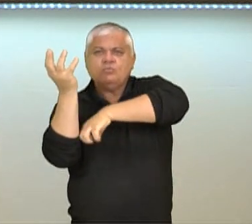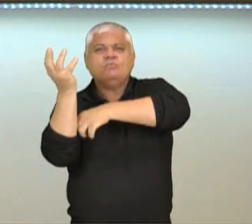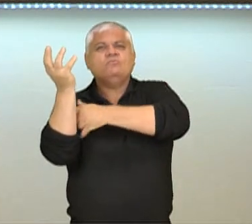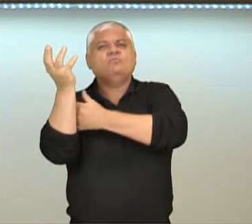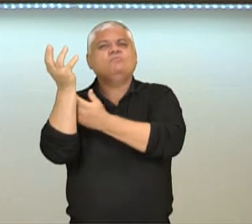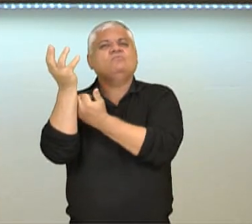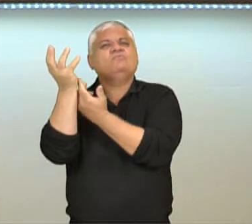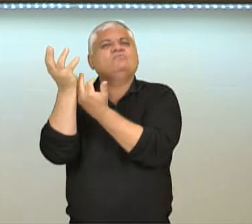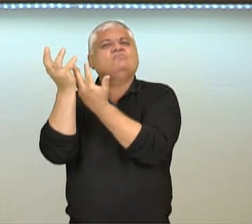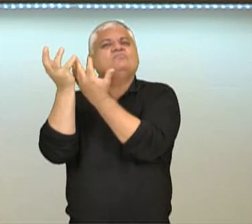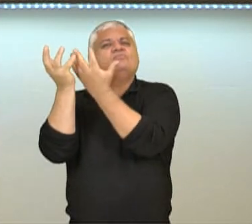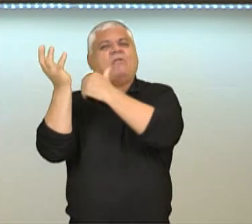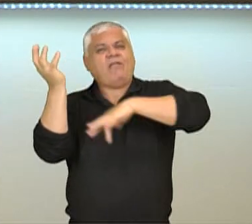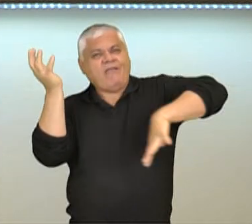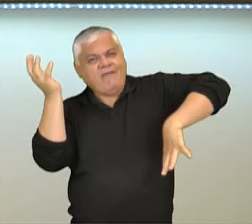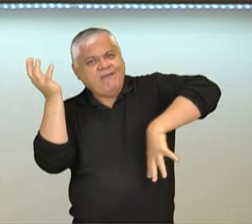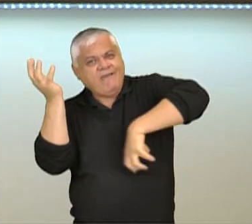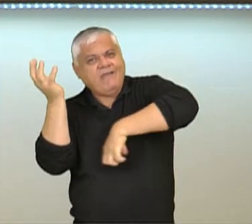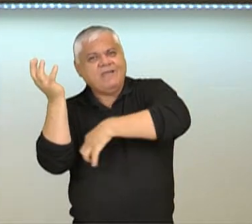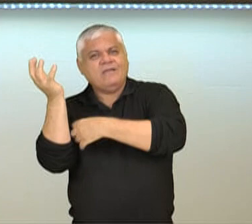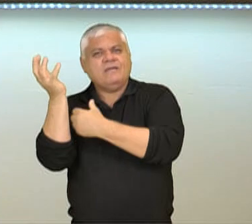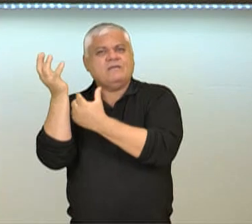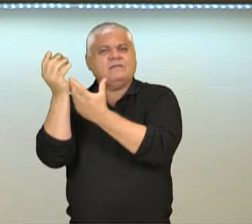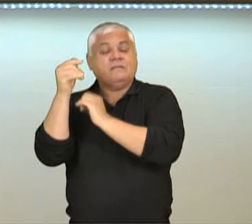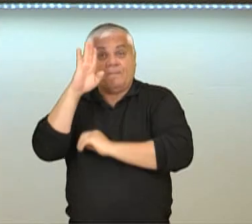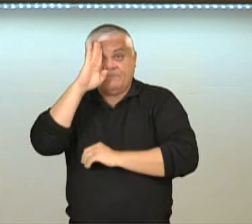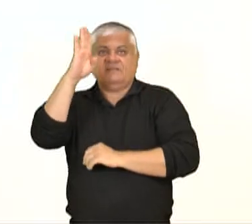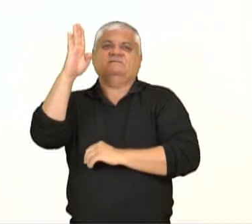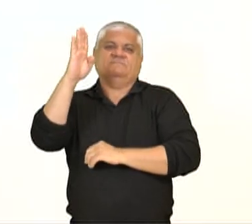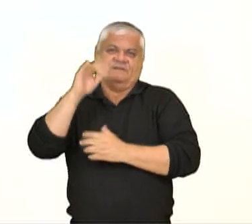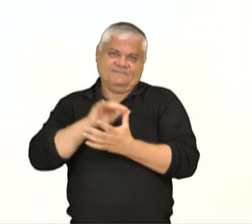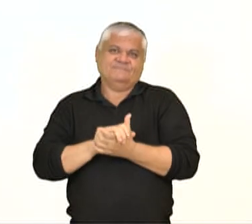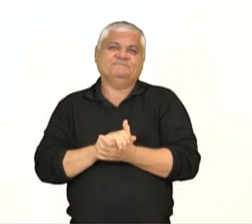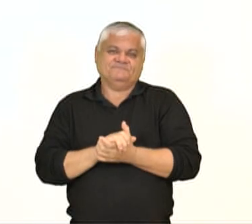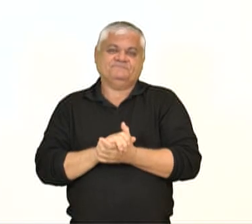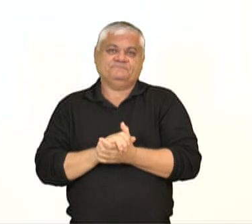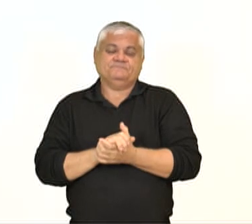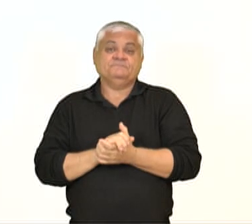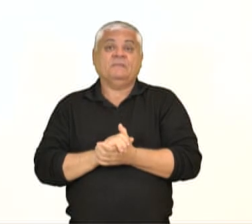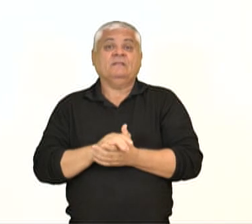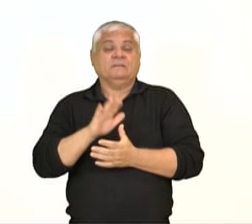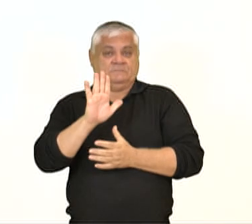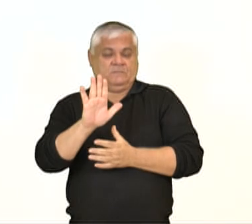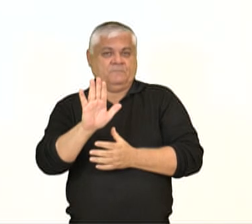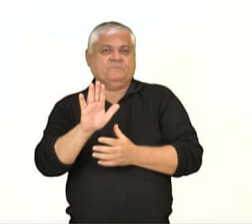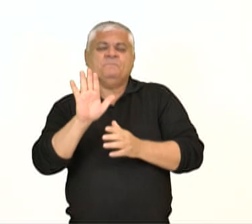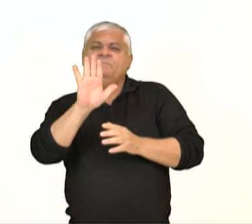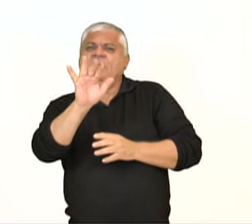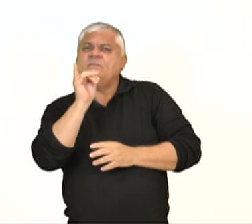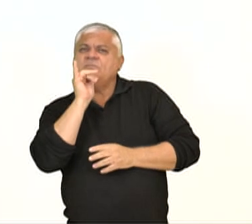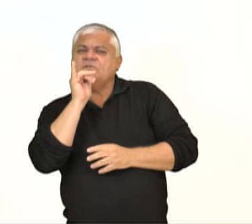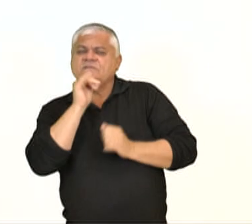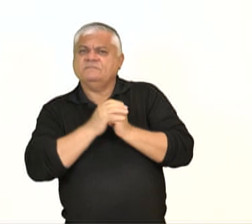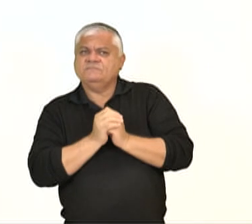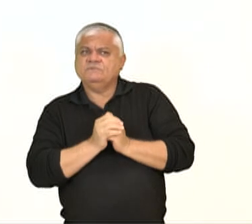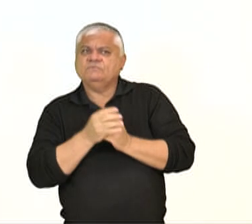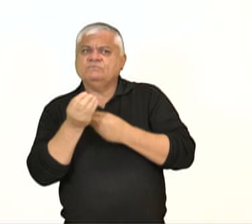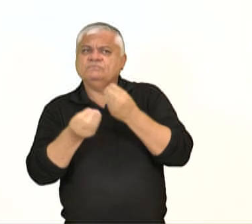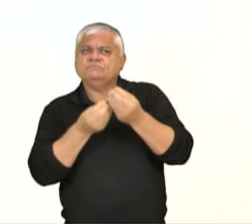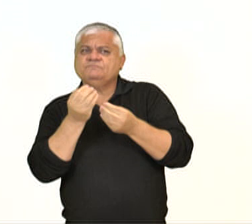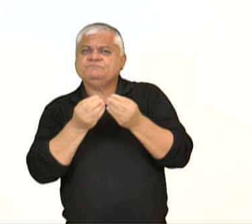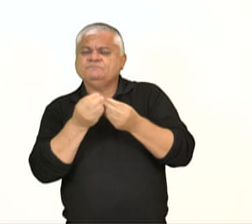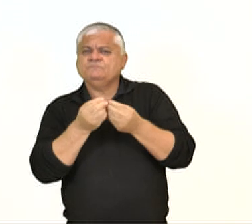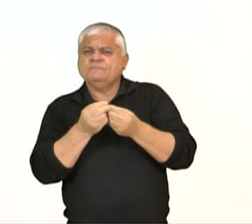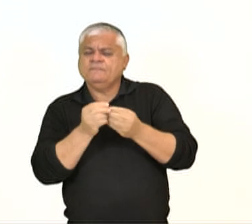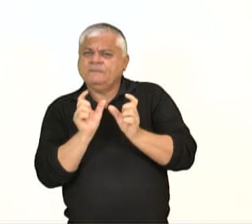ponto principal da alimentação das plantas. Muito bem, nós vamos falar agora de uma substância